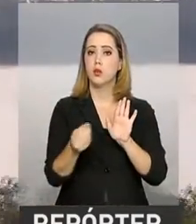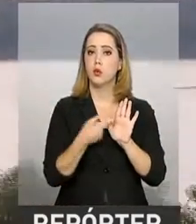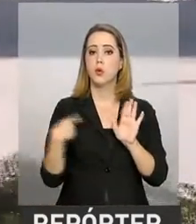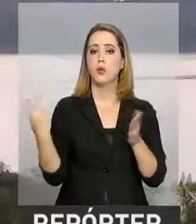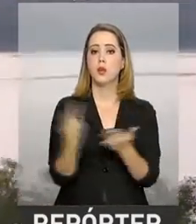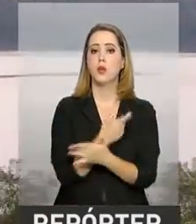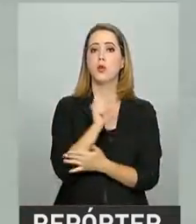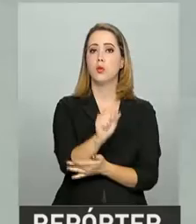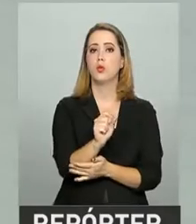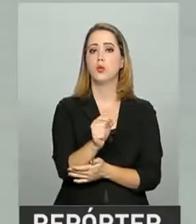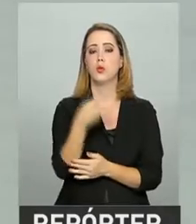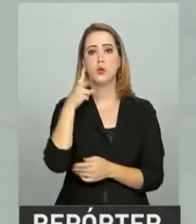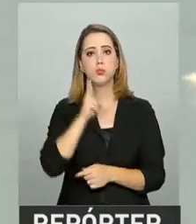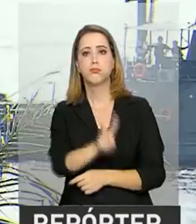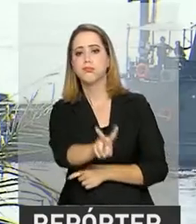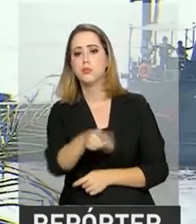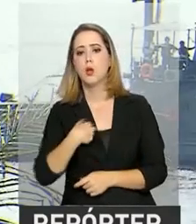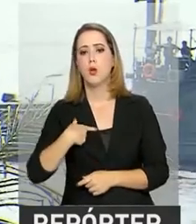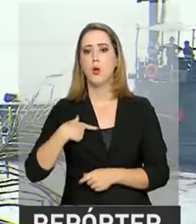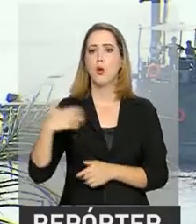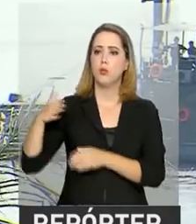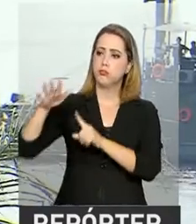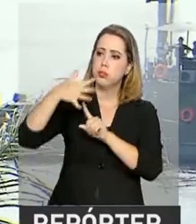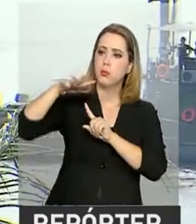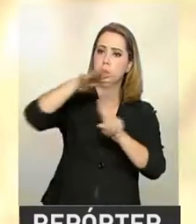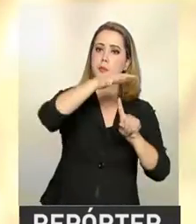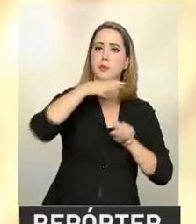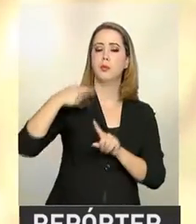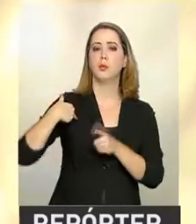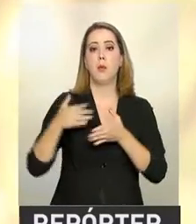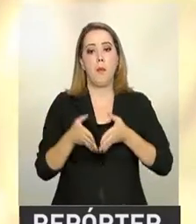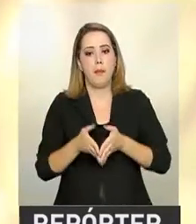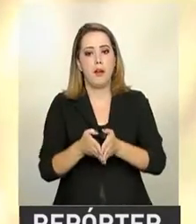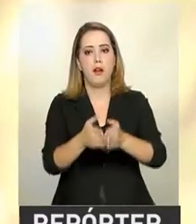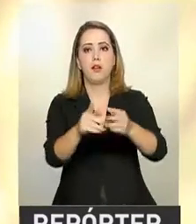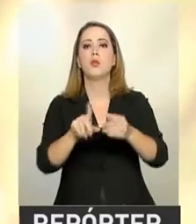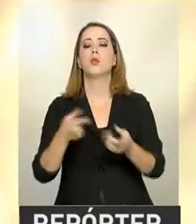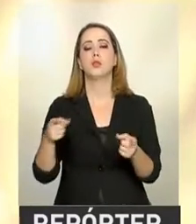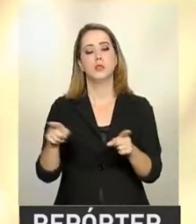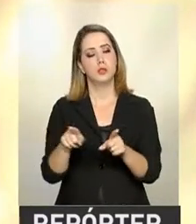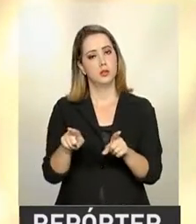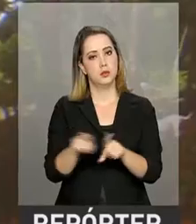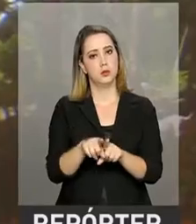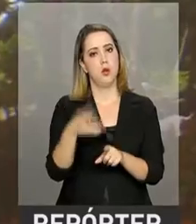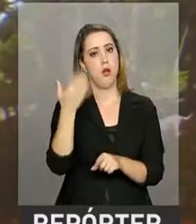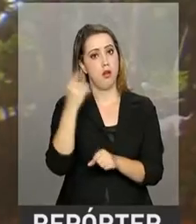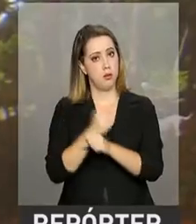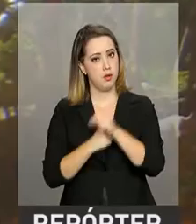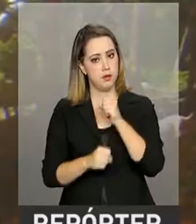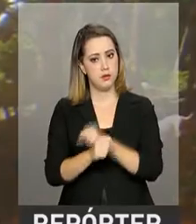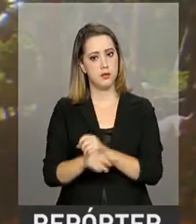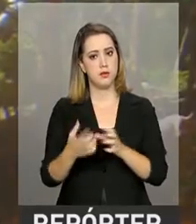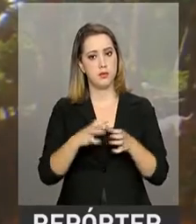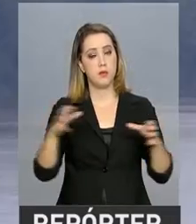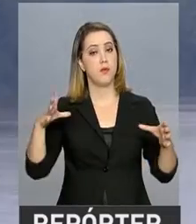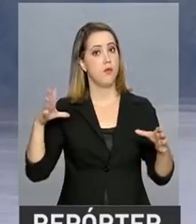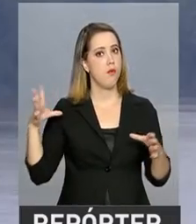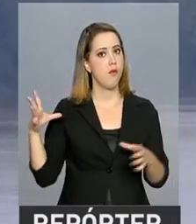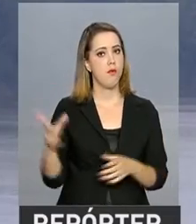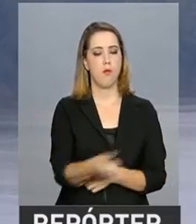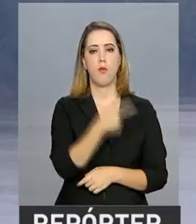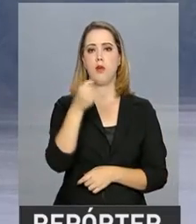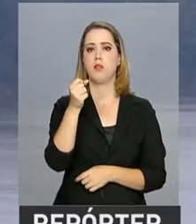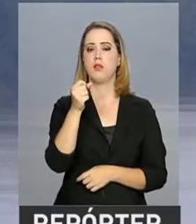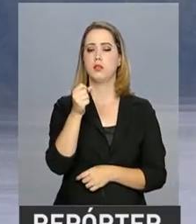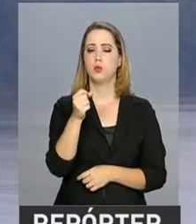usam helicópteros, barcos e navio de patrulha. No final do ano passado, o Exército fez uma grande apreensão de